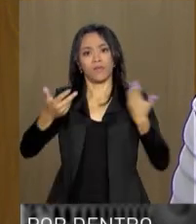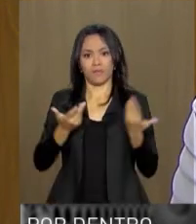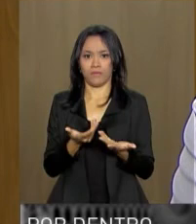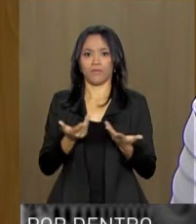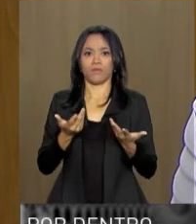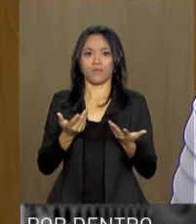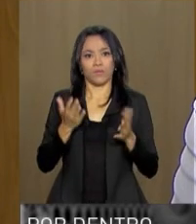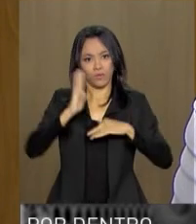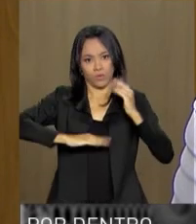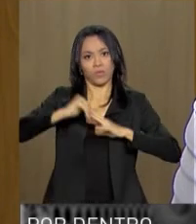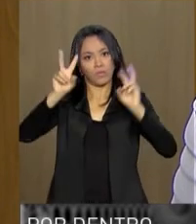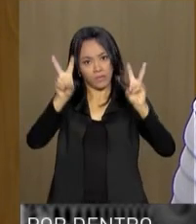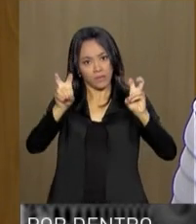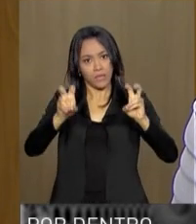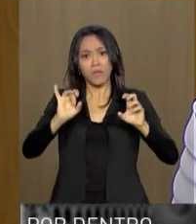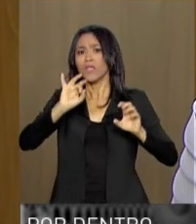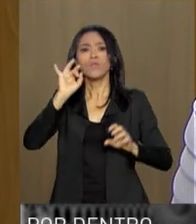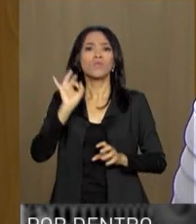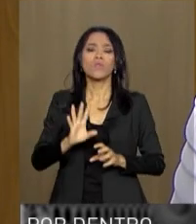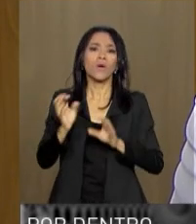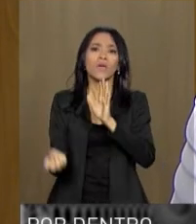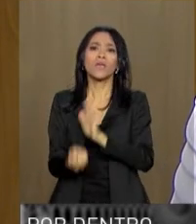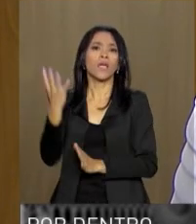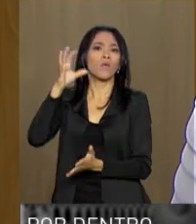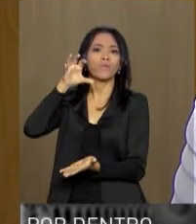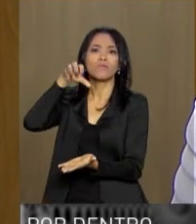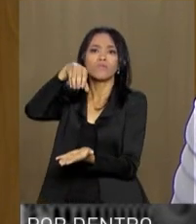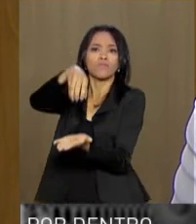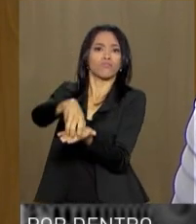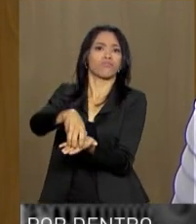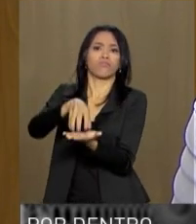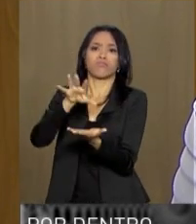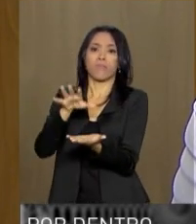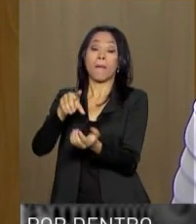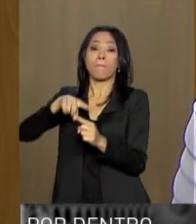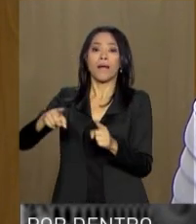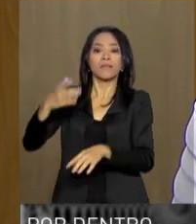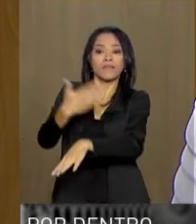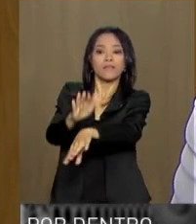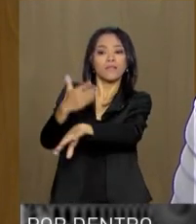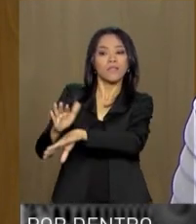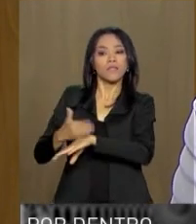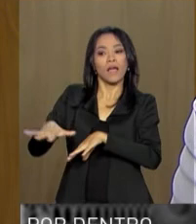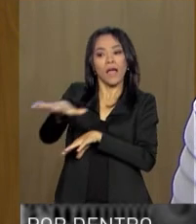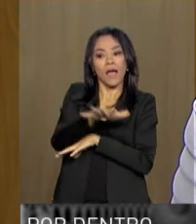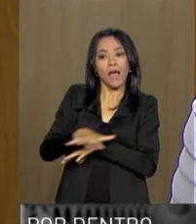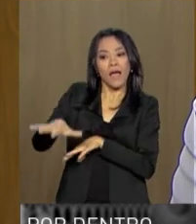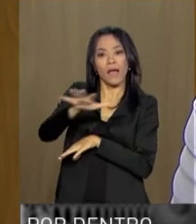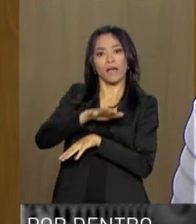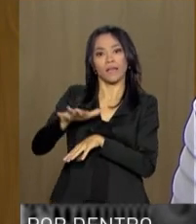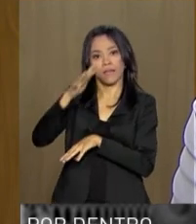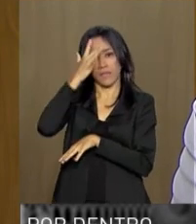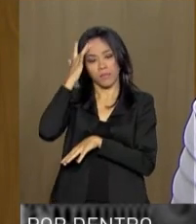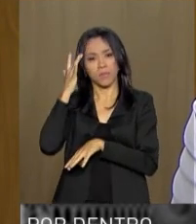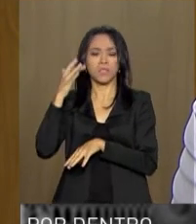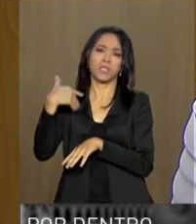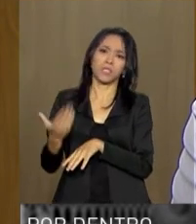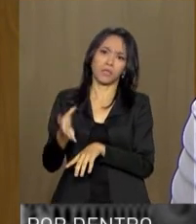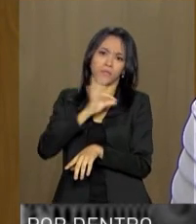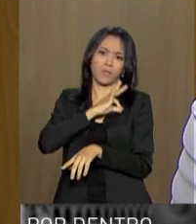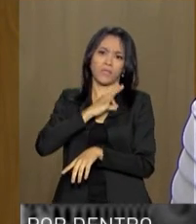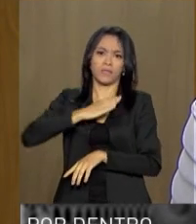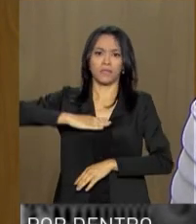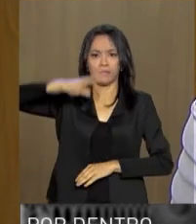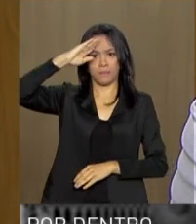não é só criar um núcleo especializado à delegacia vamos capacitar os agentes segurança pública sejam eles a polícia militar né